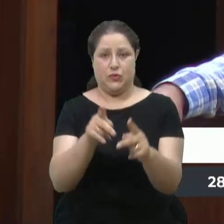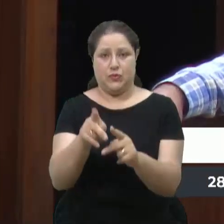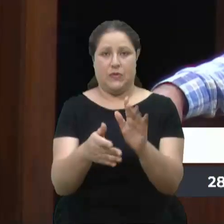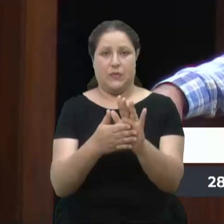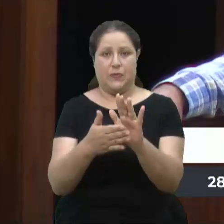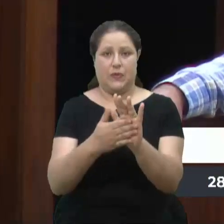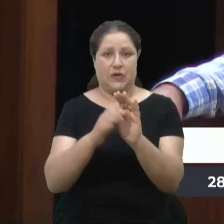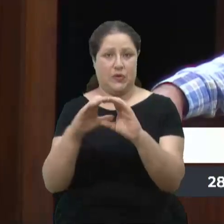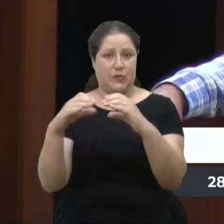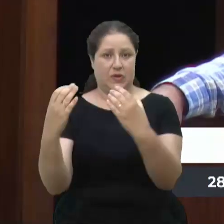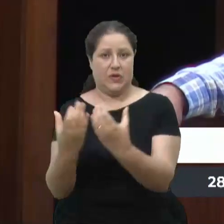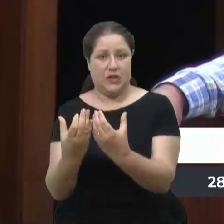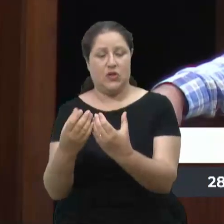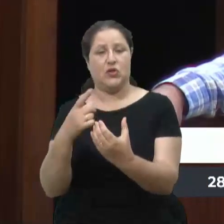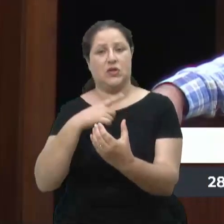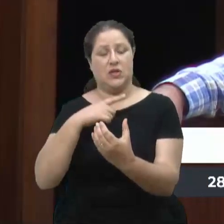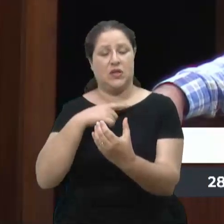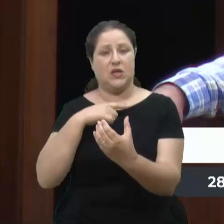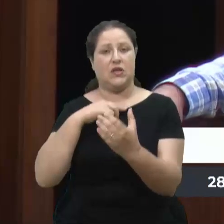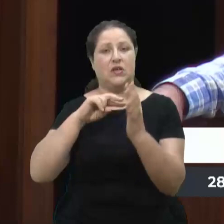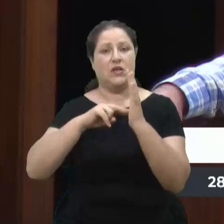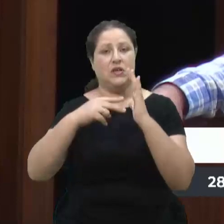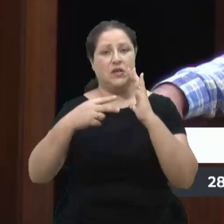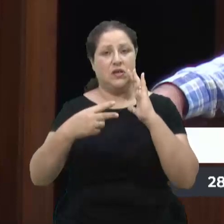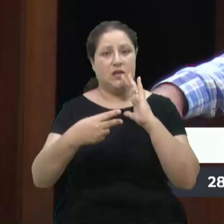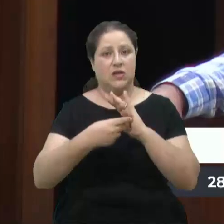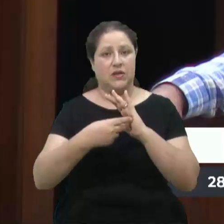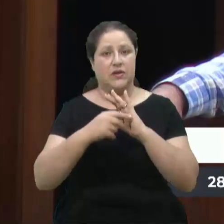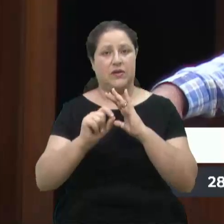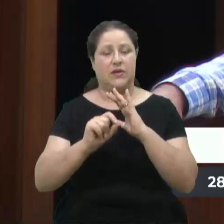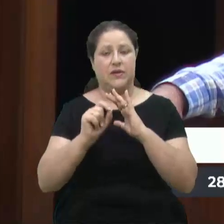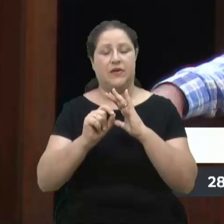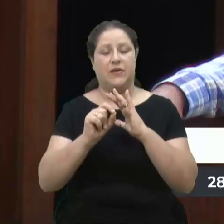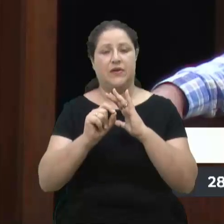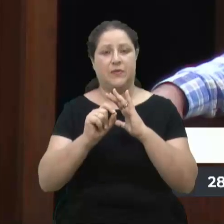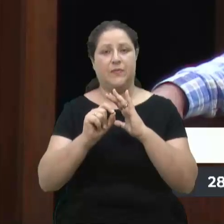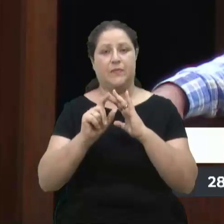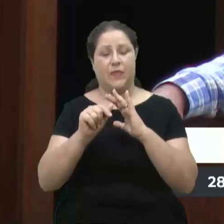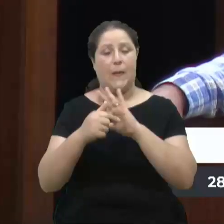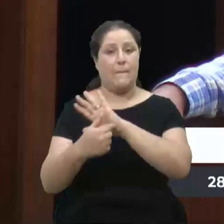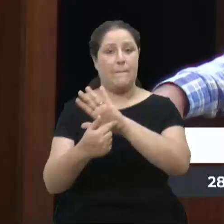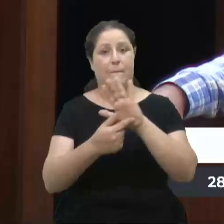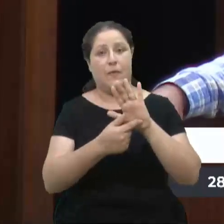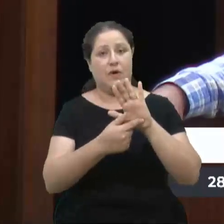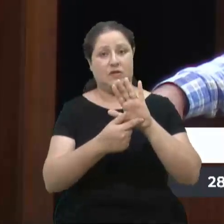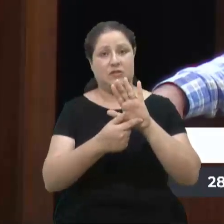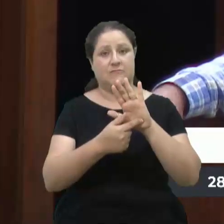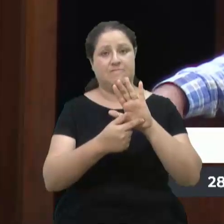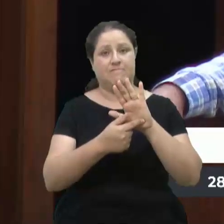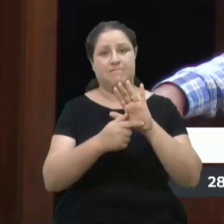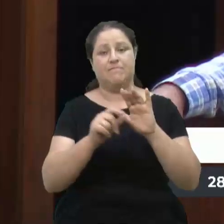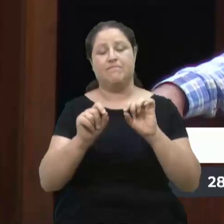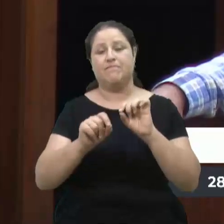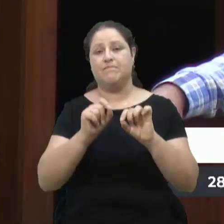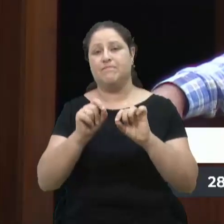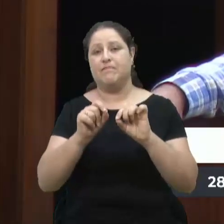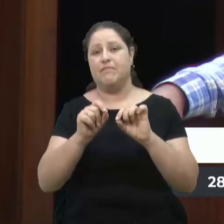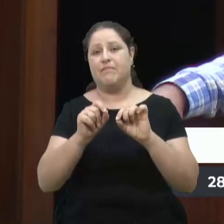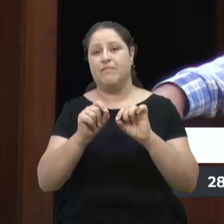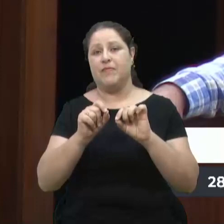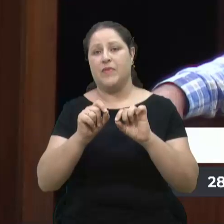pela comunidade que tem o sentido de tornar nítido e abrir mais um canal